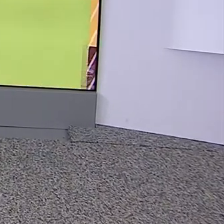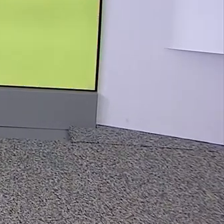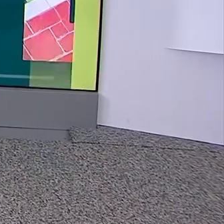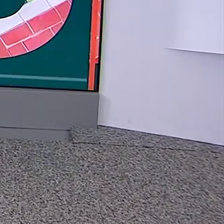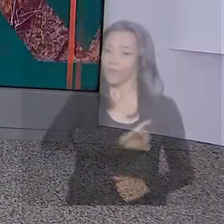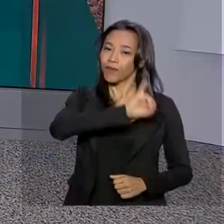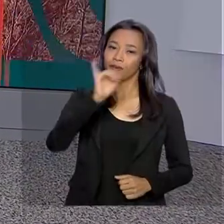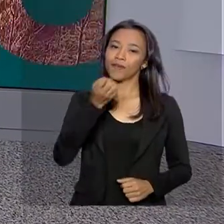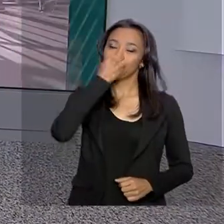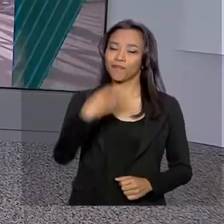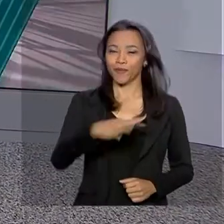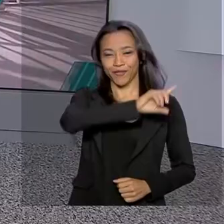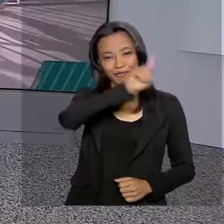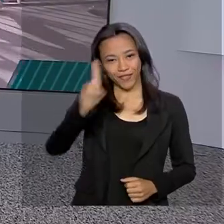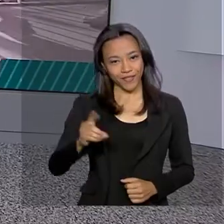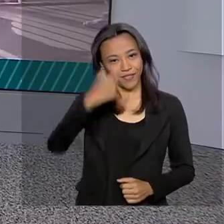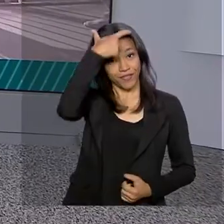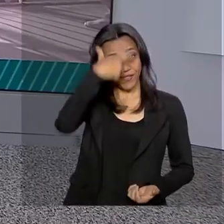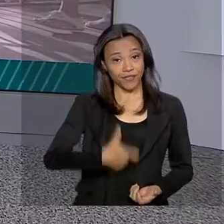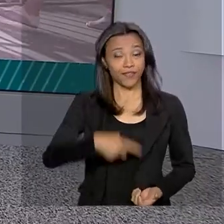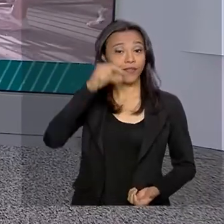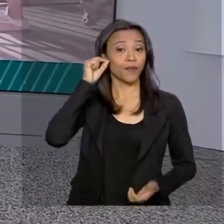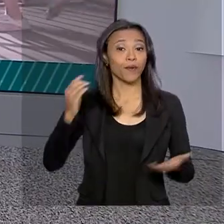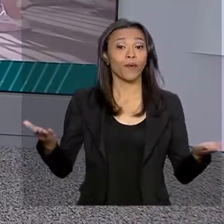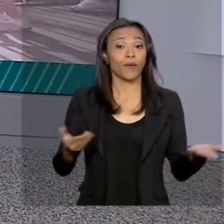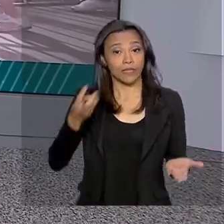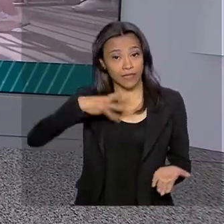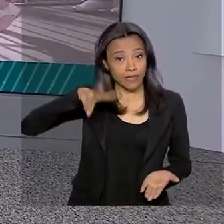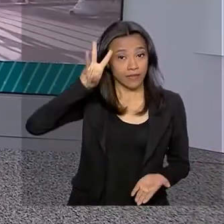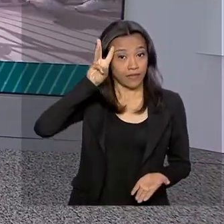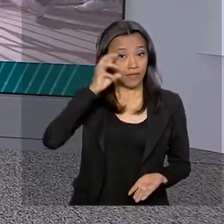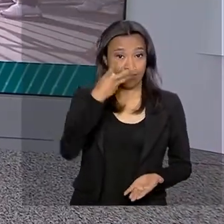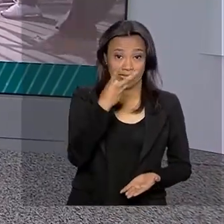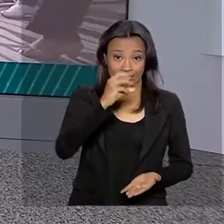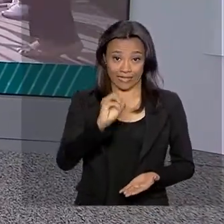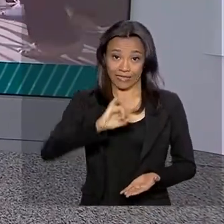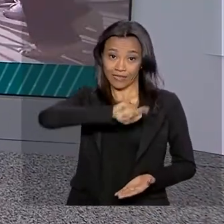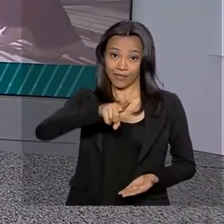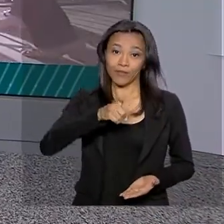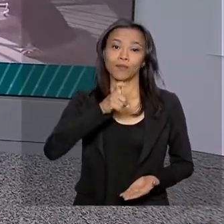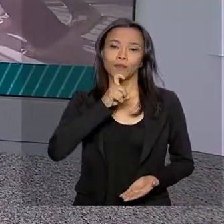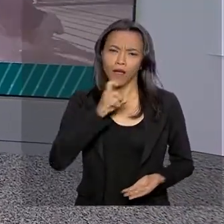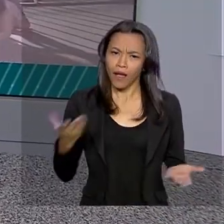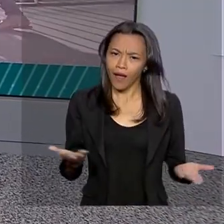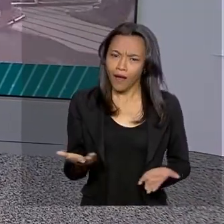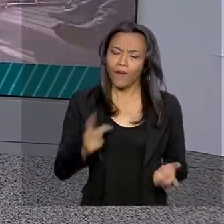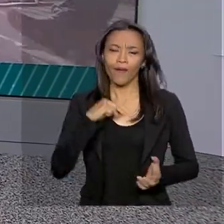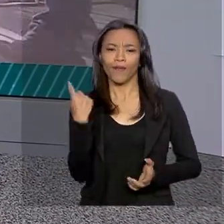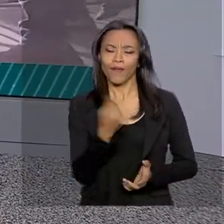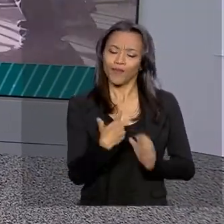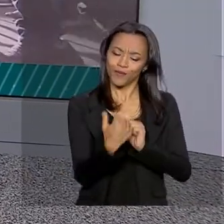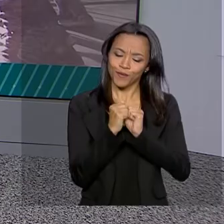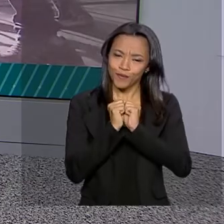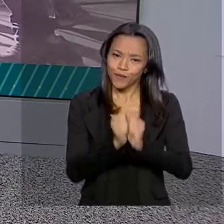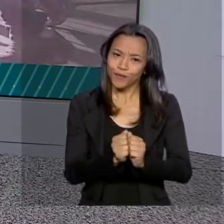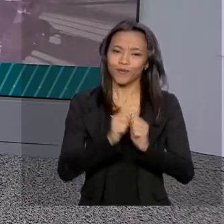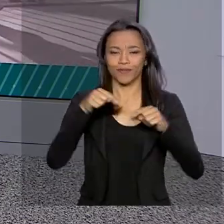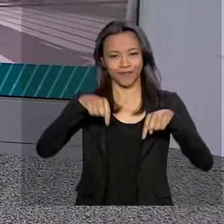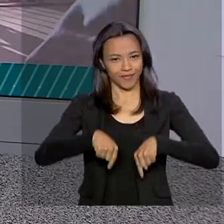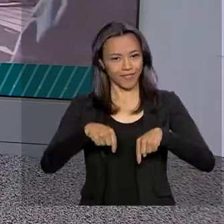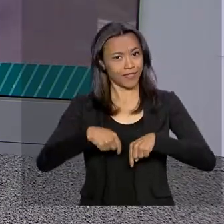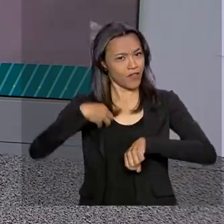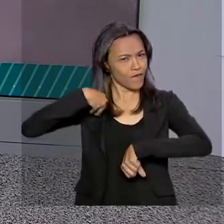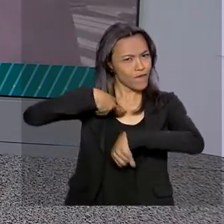Olá, bom dia pra você, sou Renata Corsini, hoje é terça-feira, 30 de julho. A partir de agora, estamos juntos no Brasil em Dia,